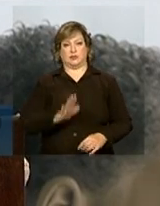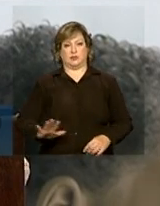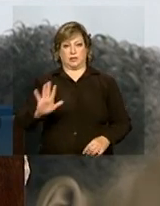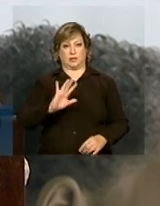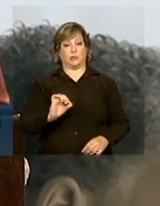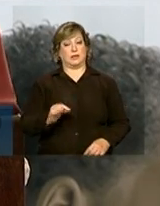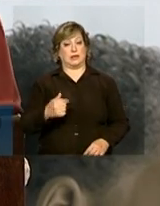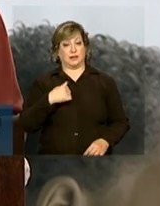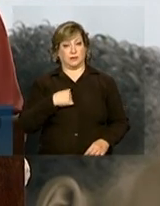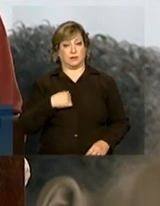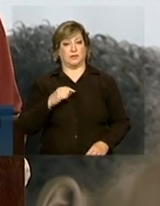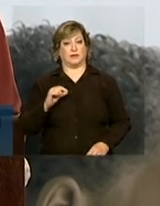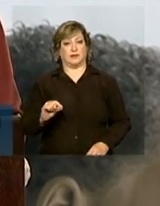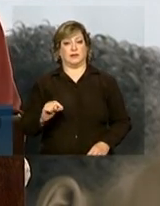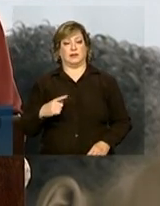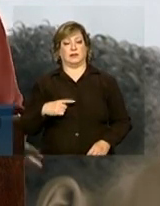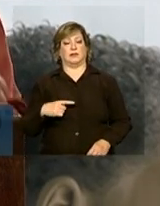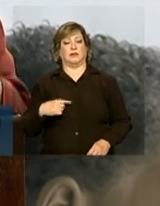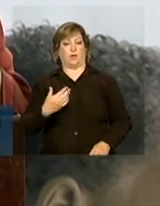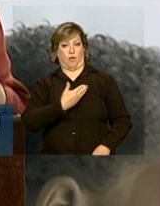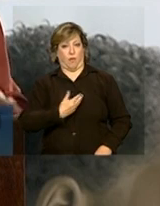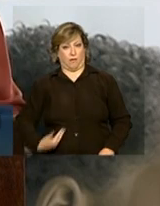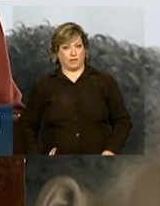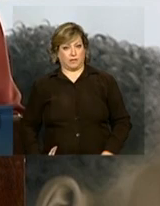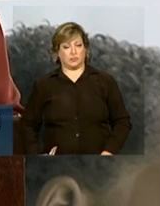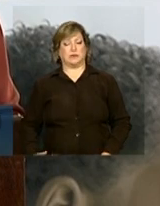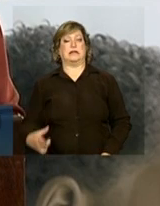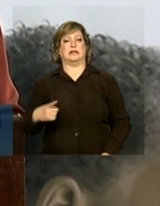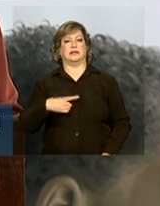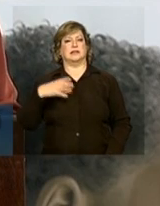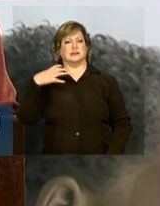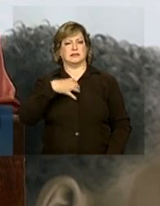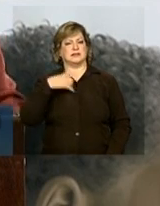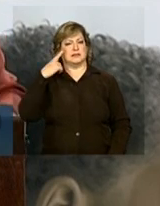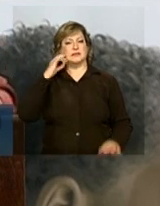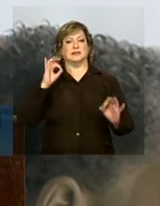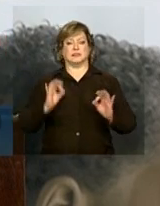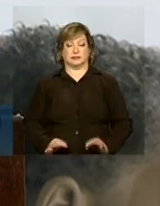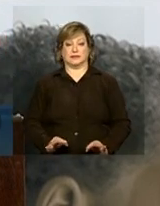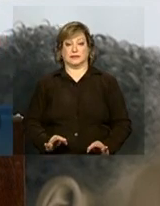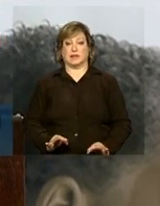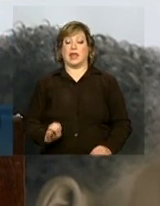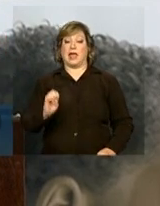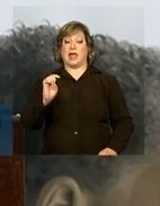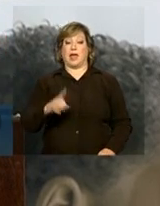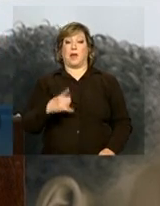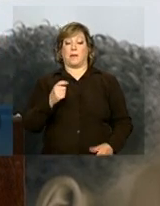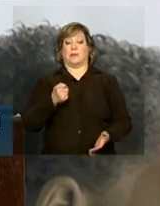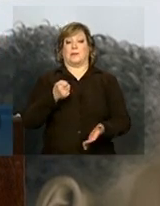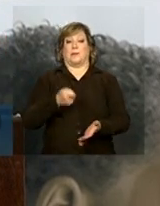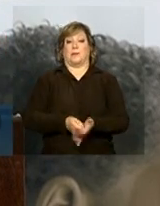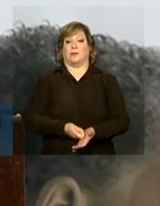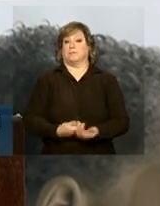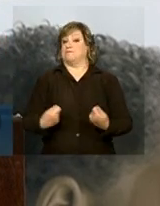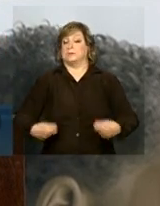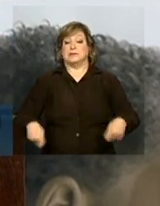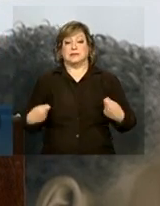Eu e o governo temos uma convicção de que é uma imposição dos tempos